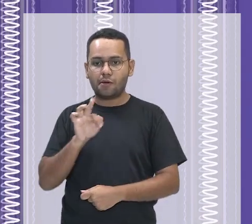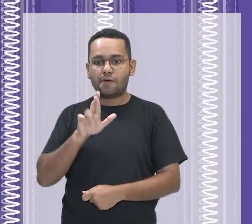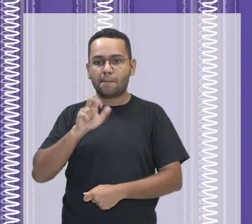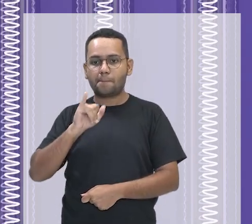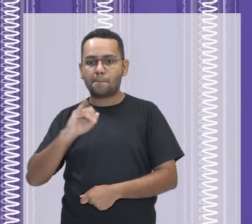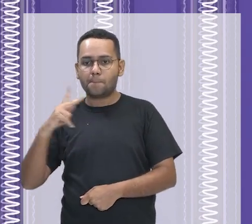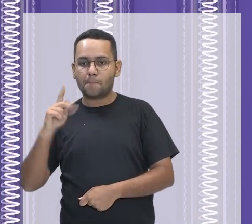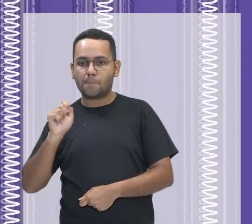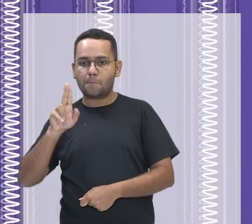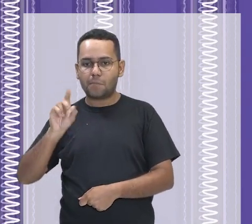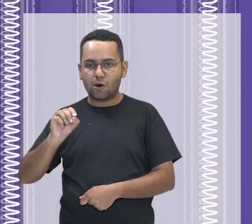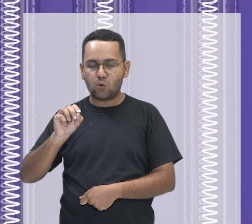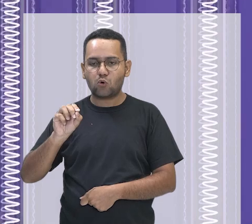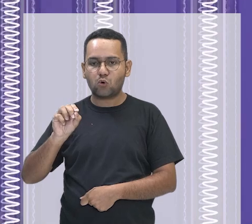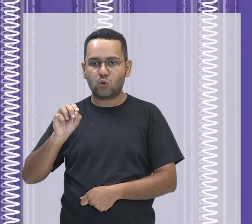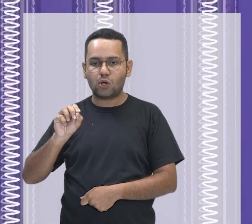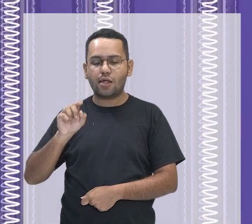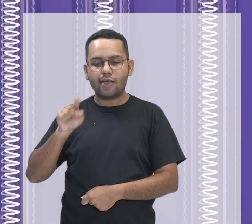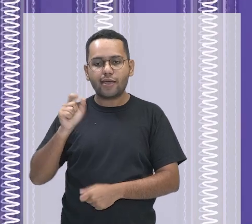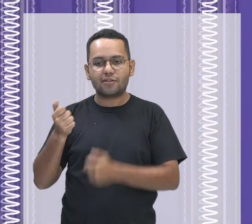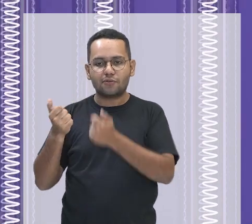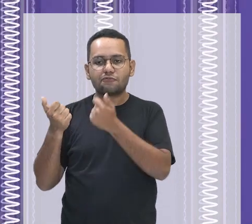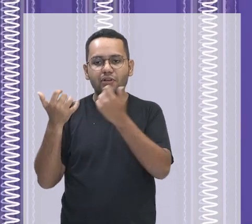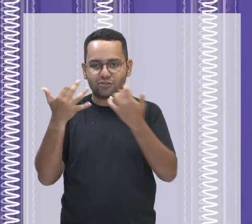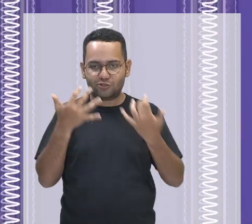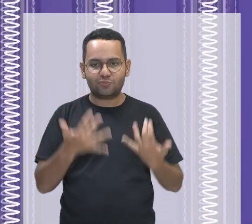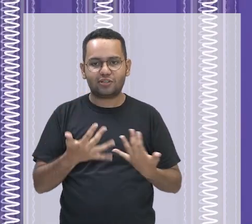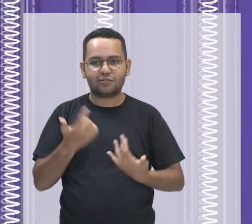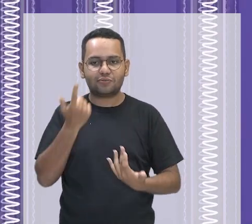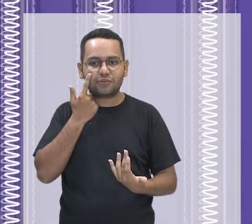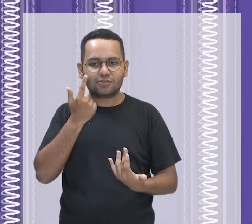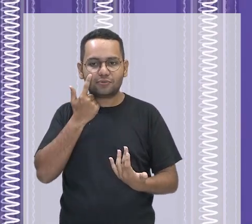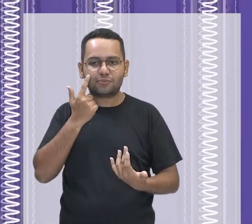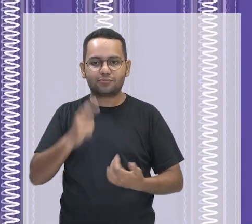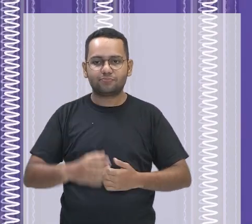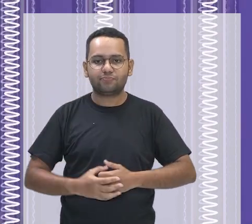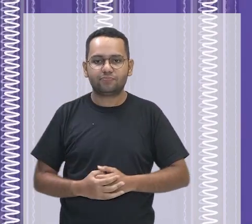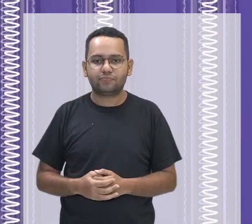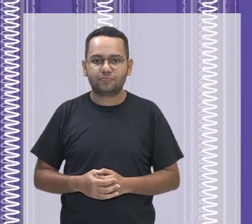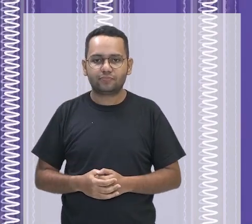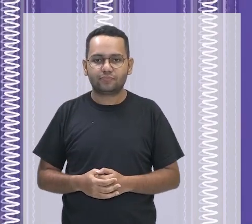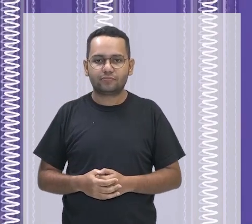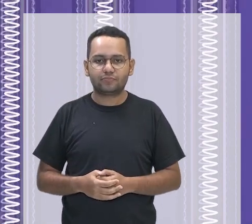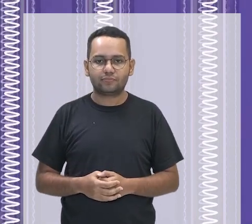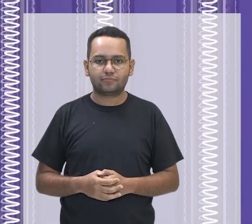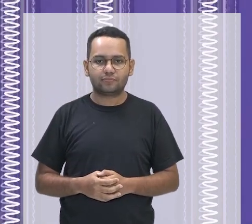que tem um recado, uma mensagem para você, aluno, aluna. Vamos ouvir o vídeo.